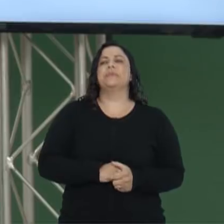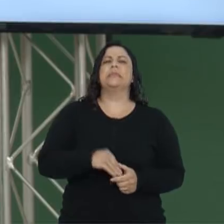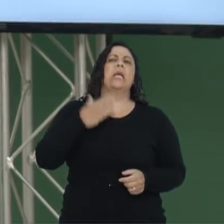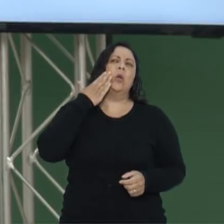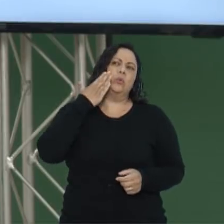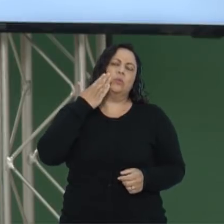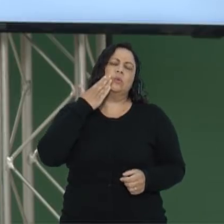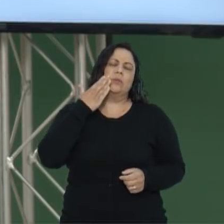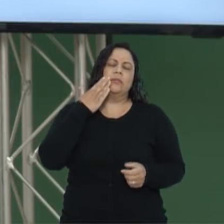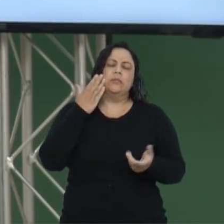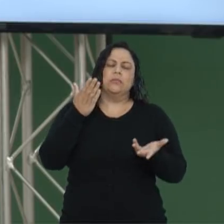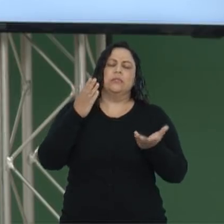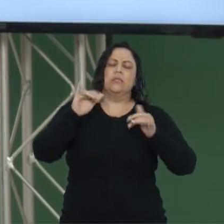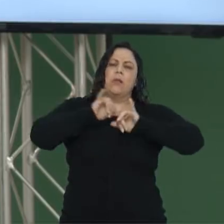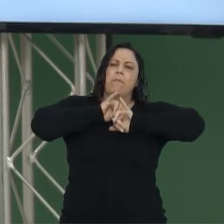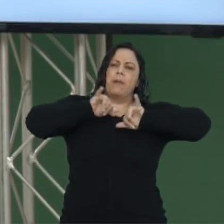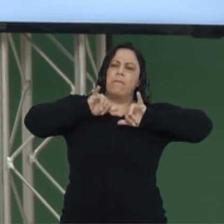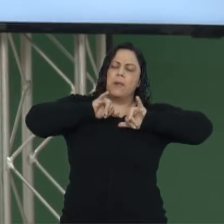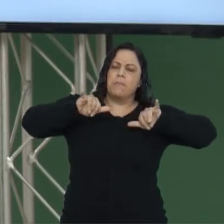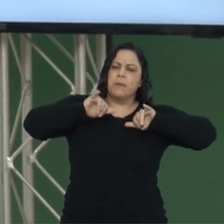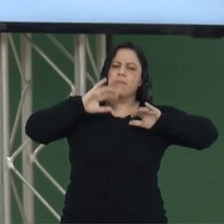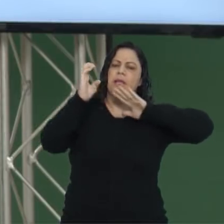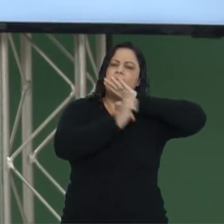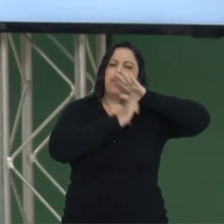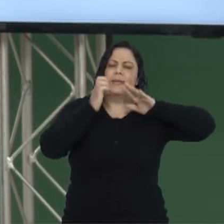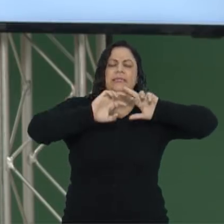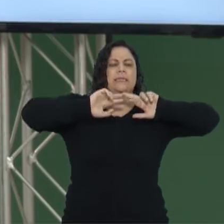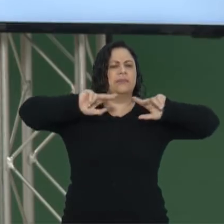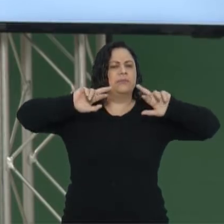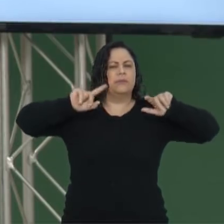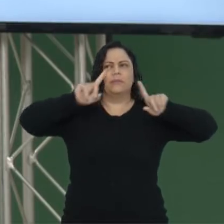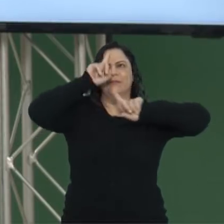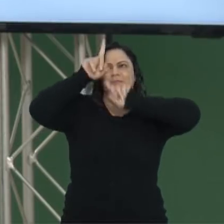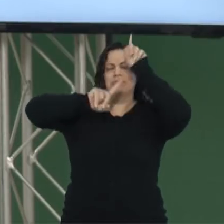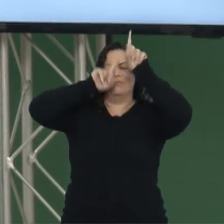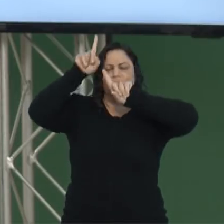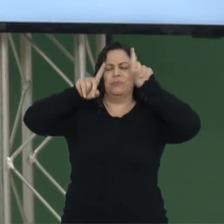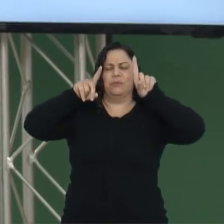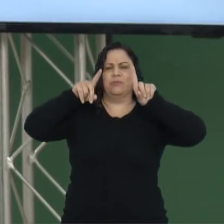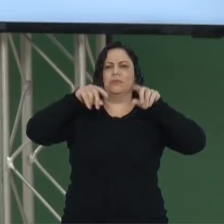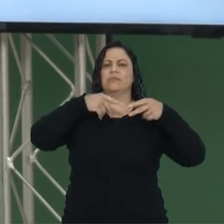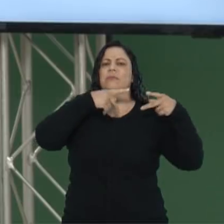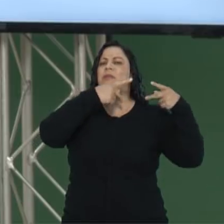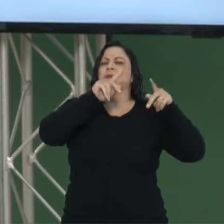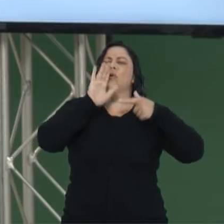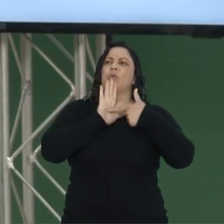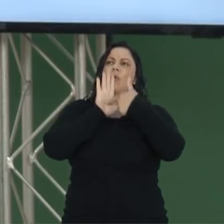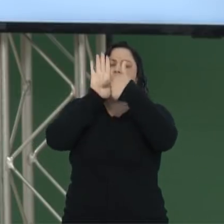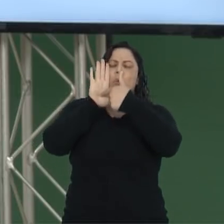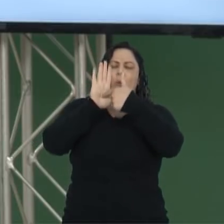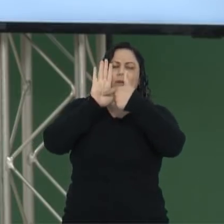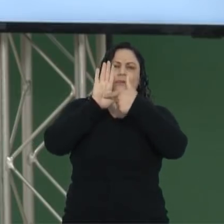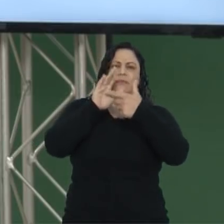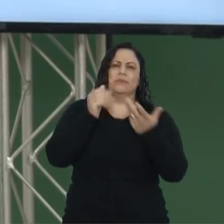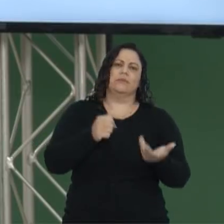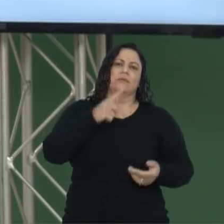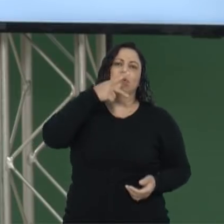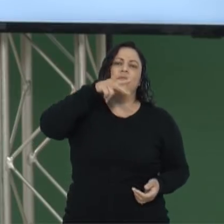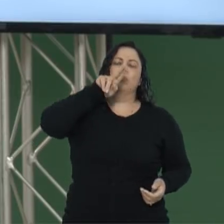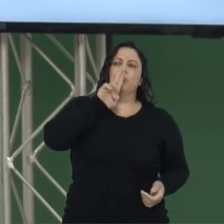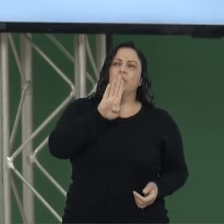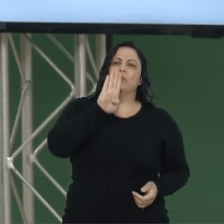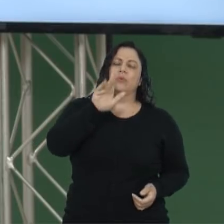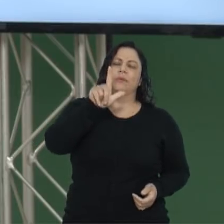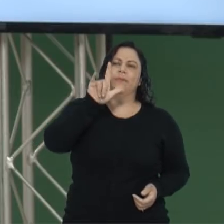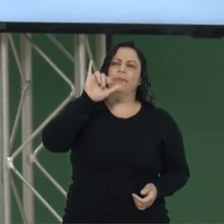são extremamente criativos também. Por quê? Porque eles criam publicidade de uma maneira inusitada muitas vezes, né? Então